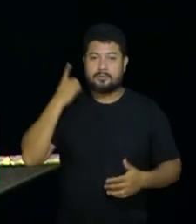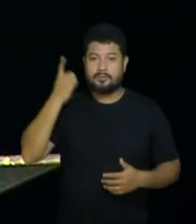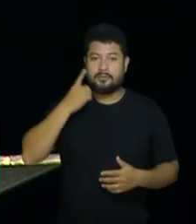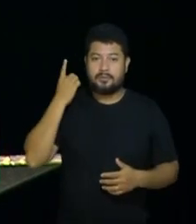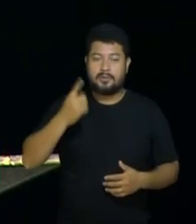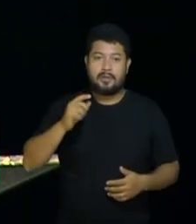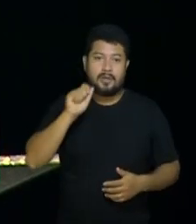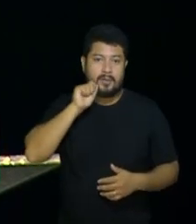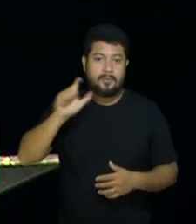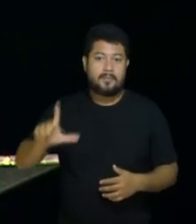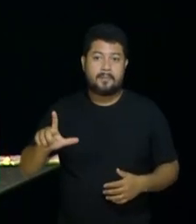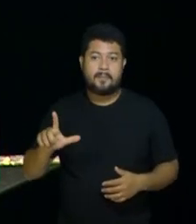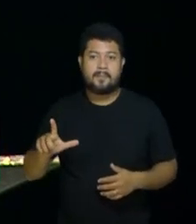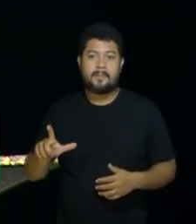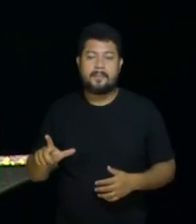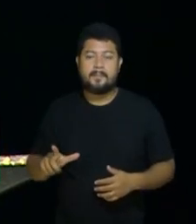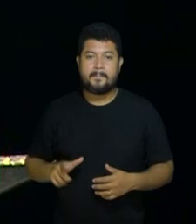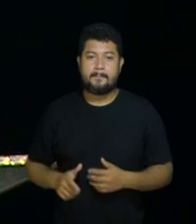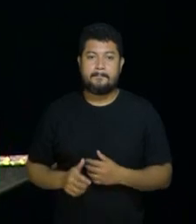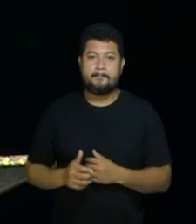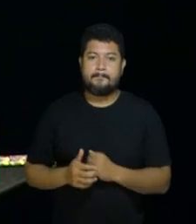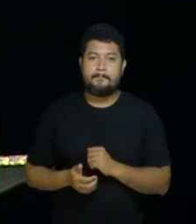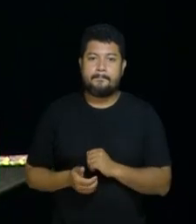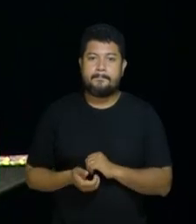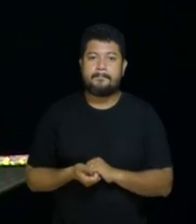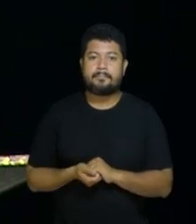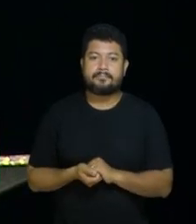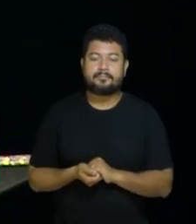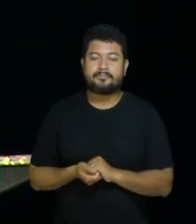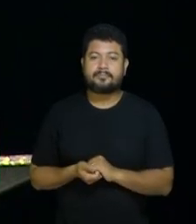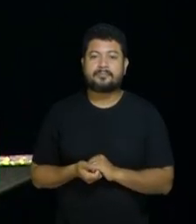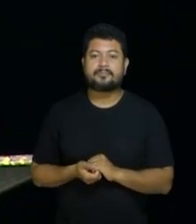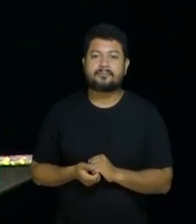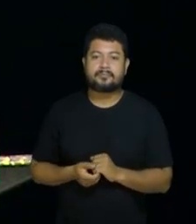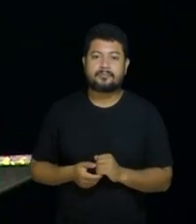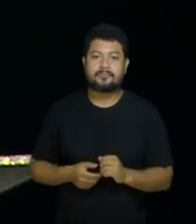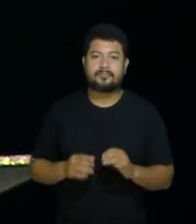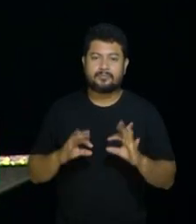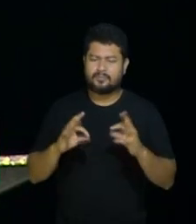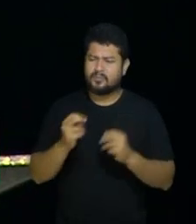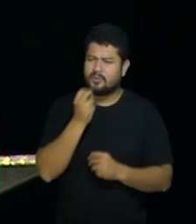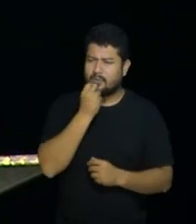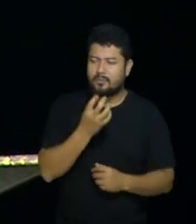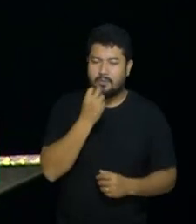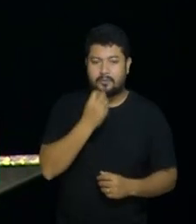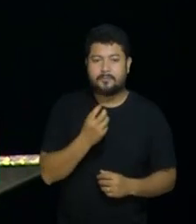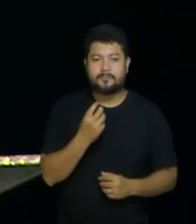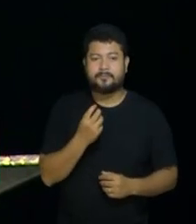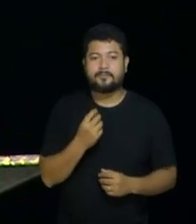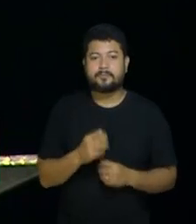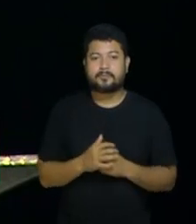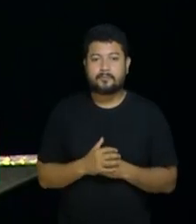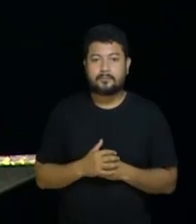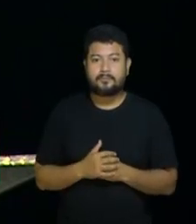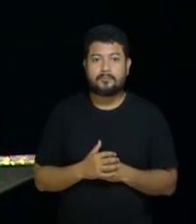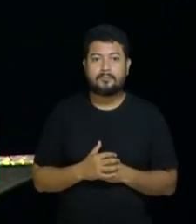não? Foi? É, verdade, o Atílio é gente boa também, né? Todos eles aqui, né, Sorato? Então, dizer para vocês, estou muito